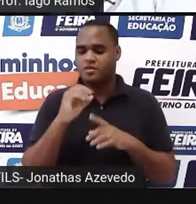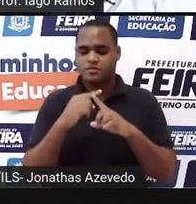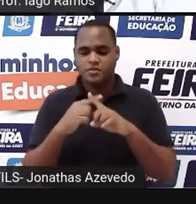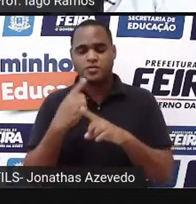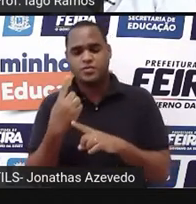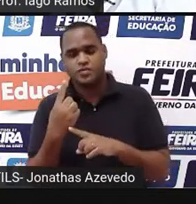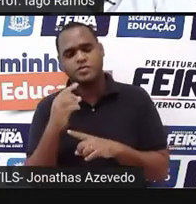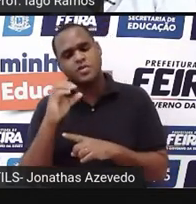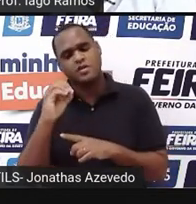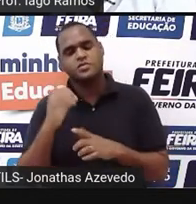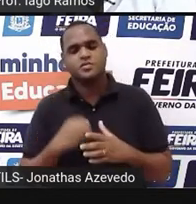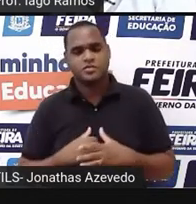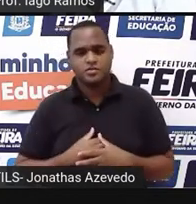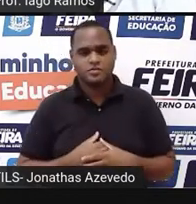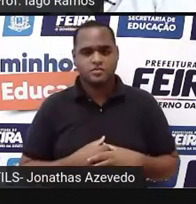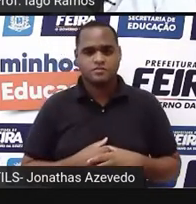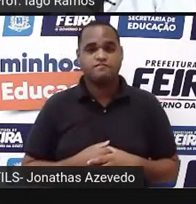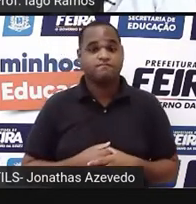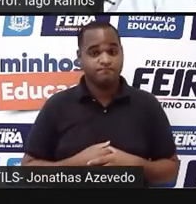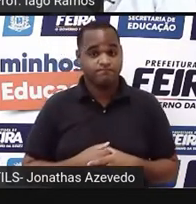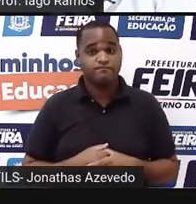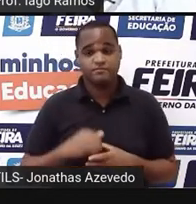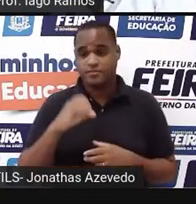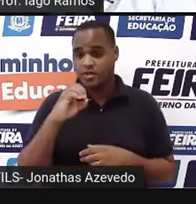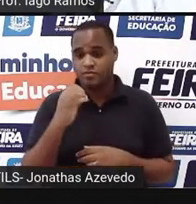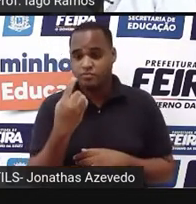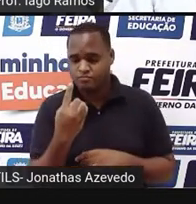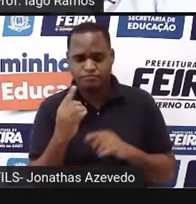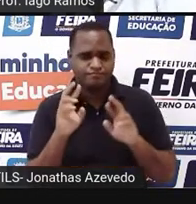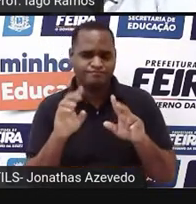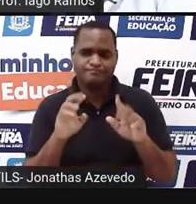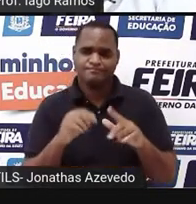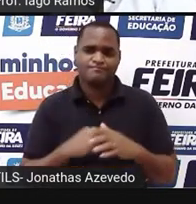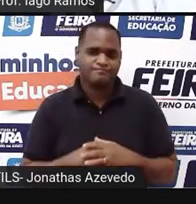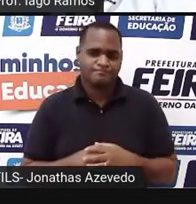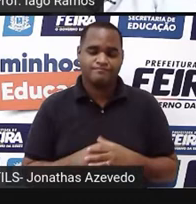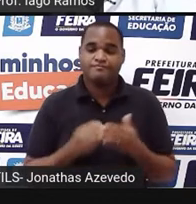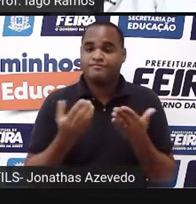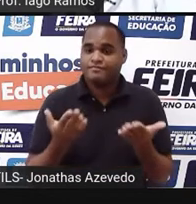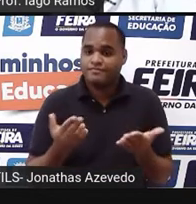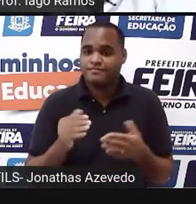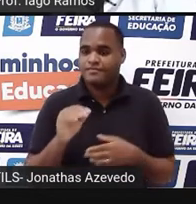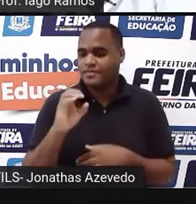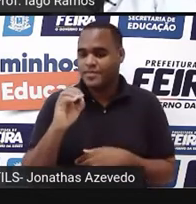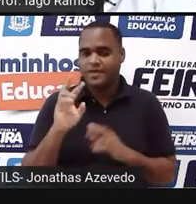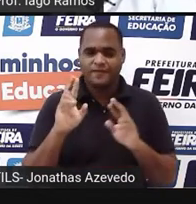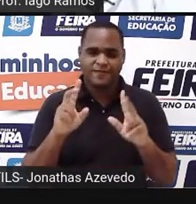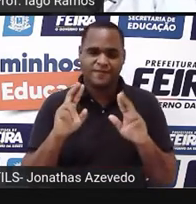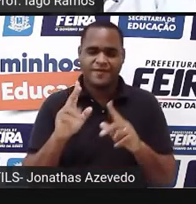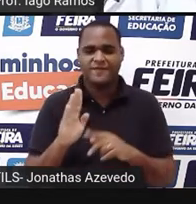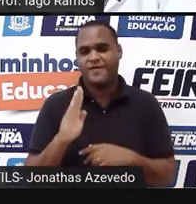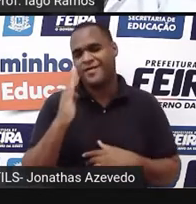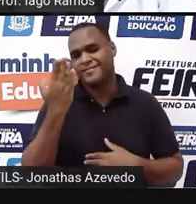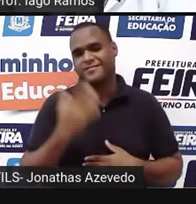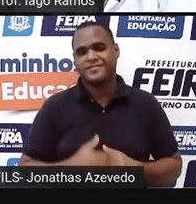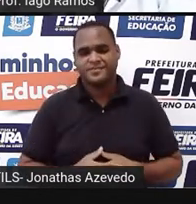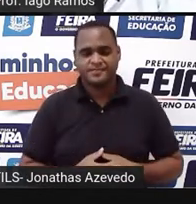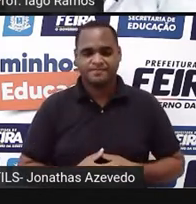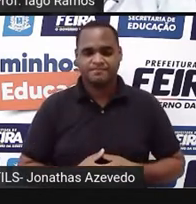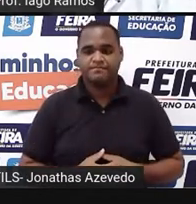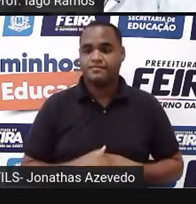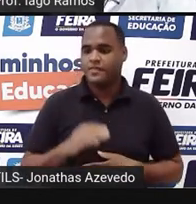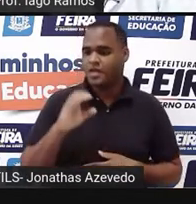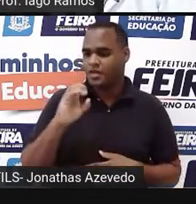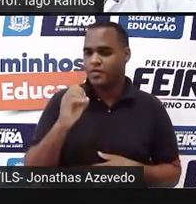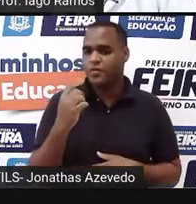0. 0 não é 1, tá? Então, por isso que é falso, tá bom? 0 e